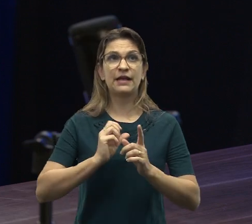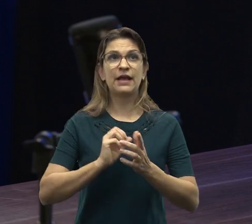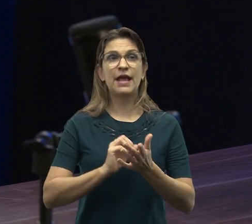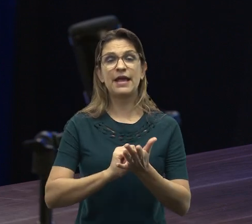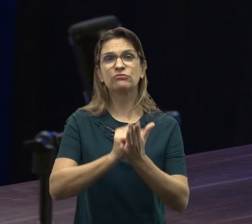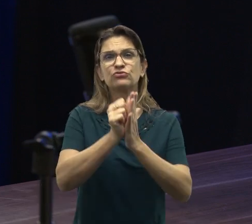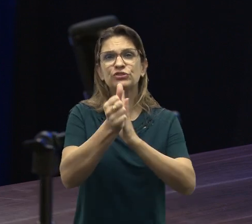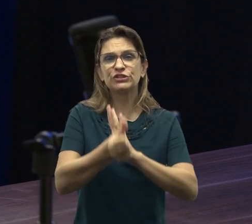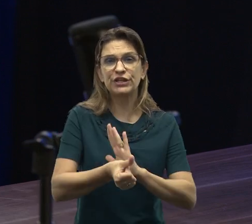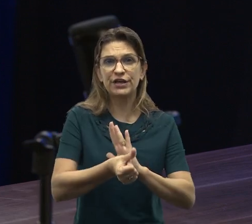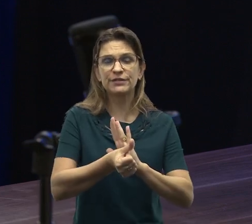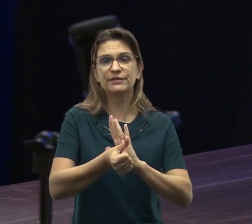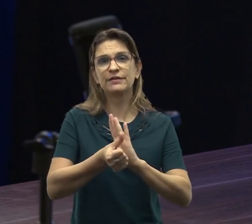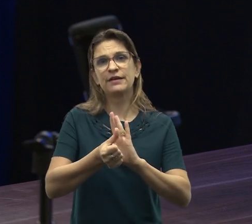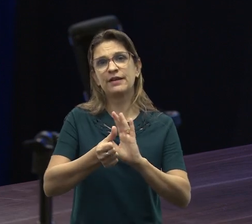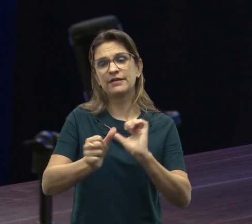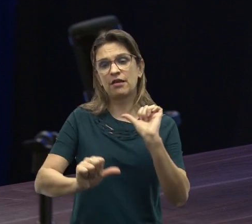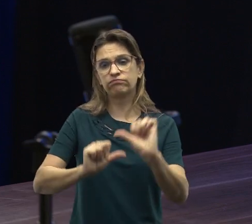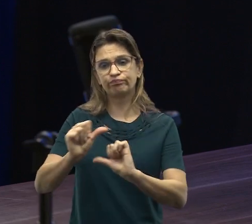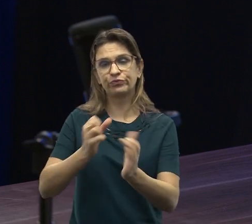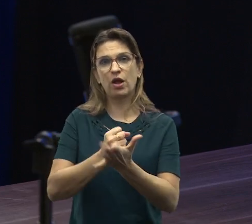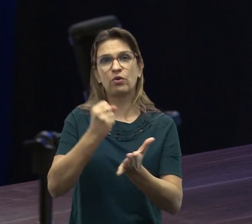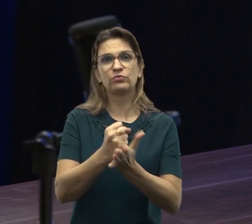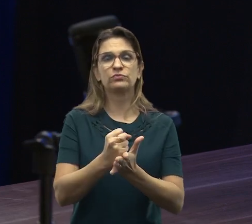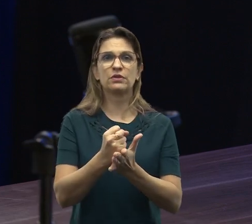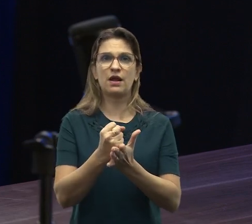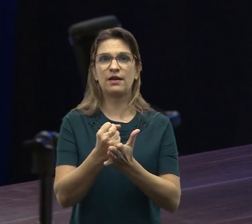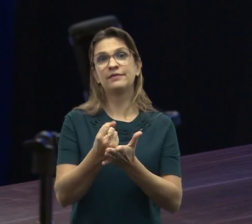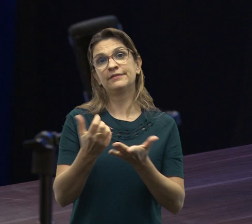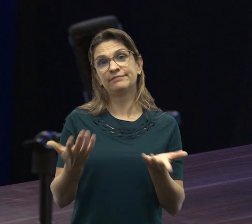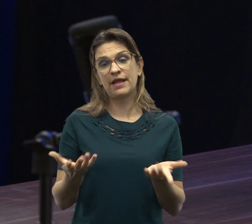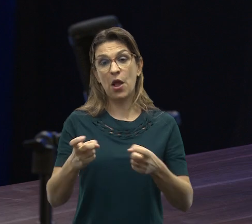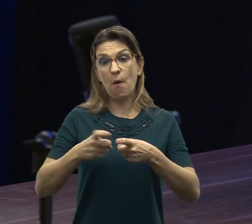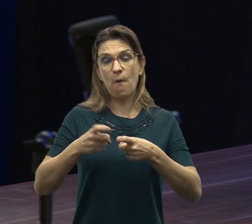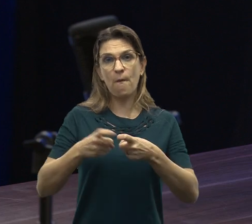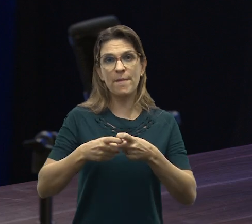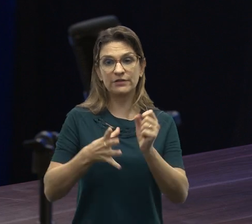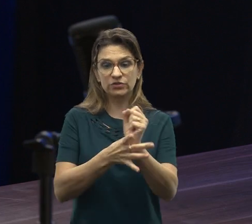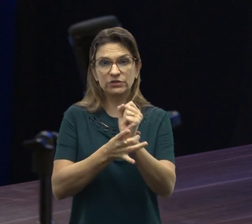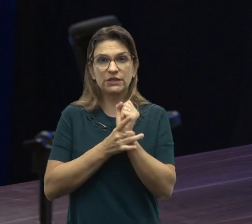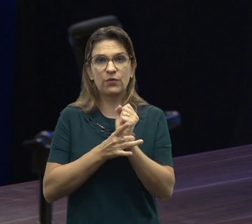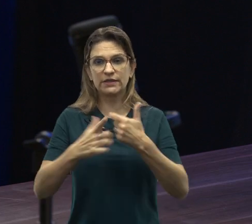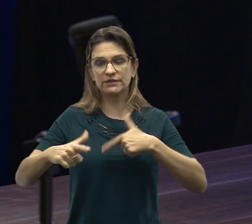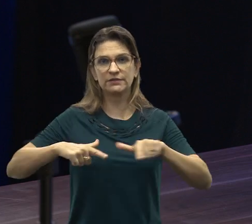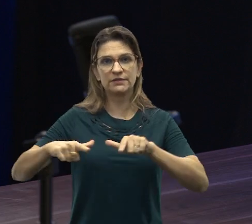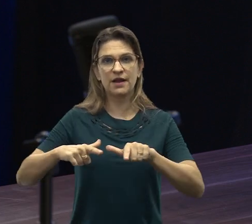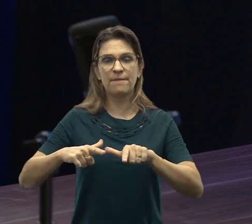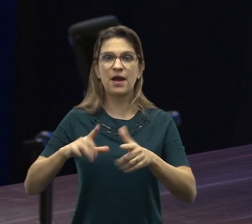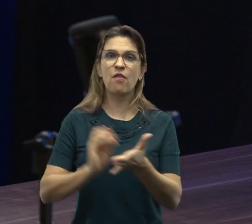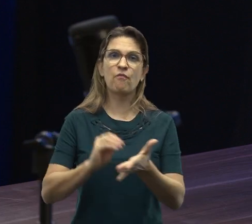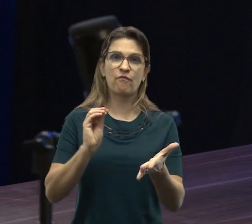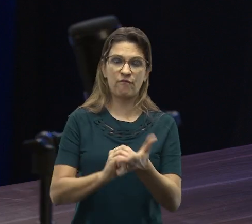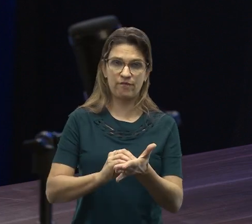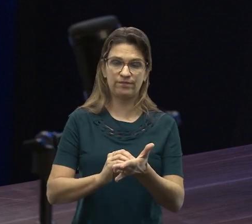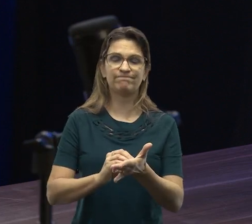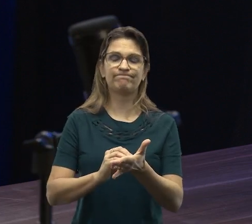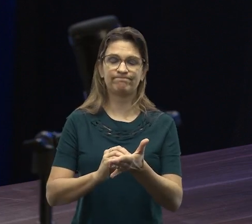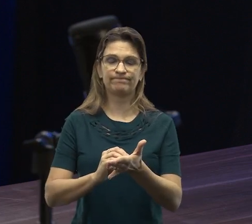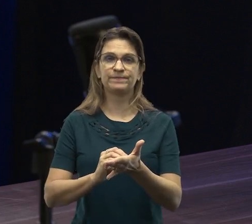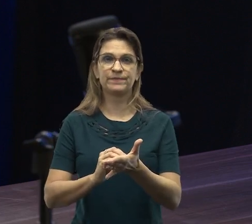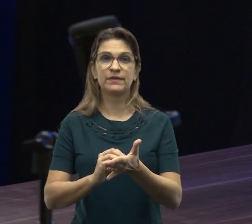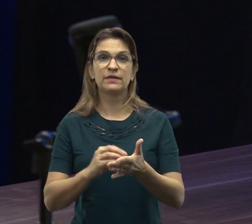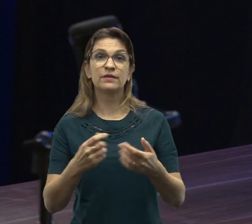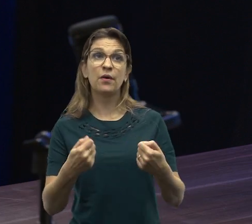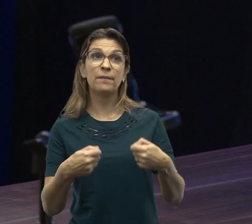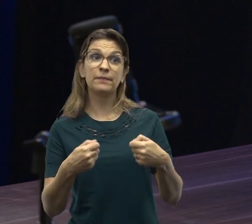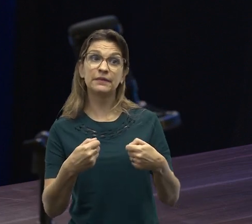profissionais, de saúde não têm uma segurança de trabalhar naquele contrato. Então a gente precisa